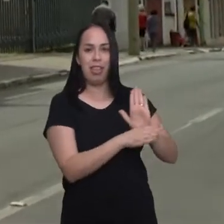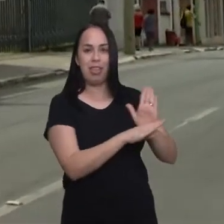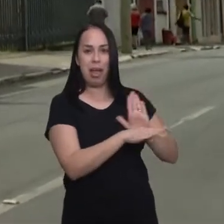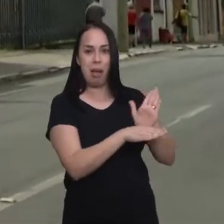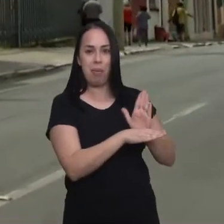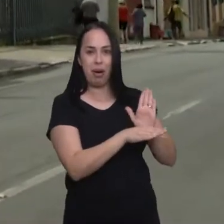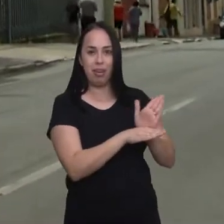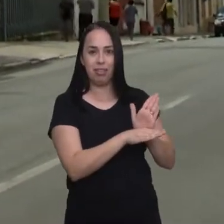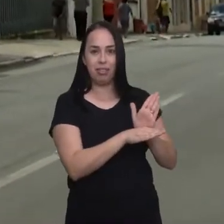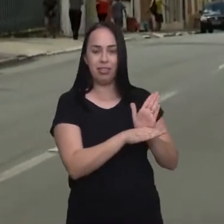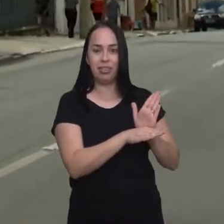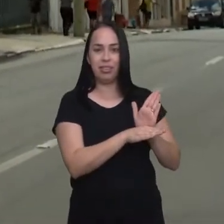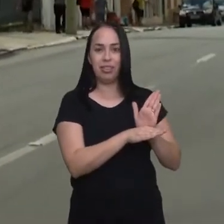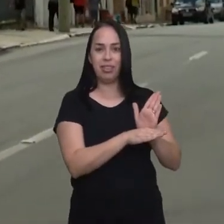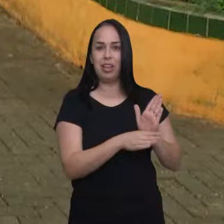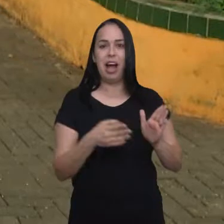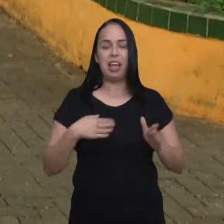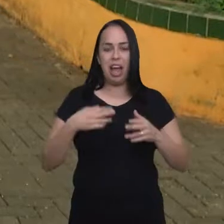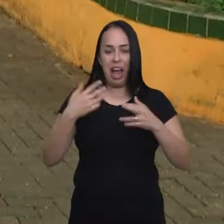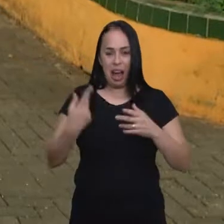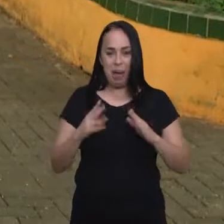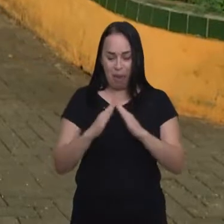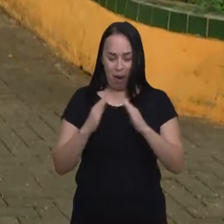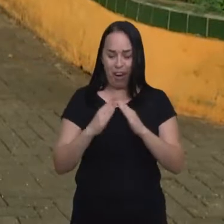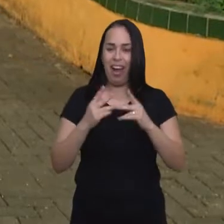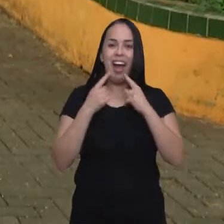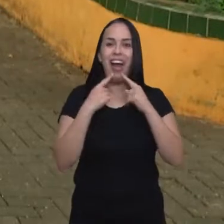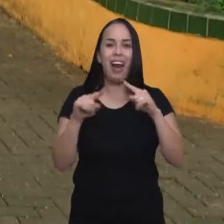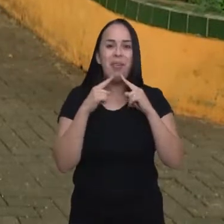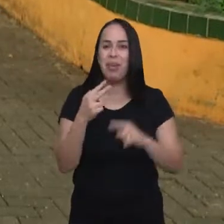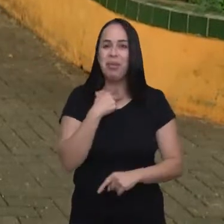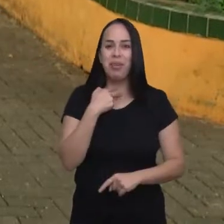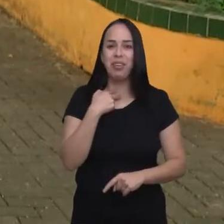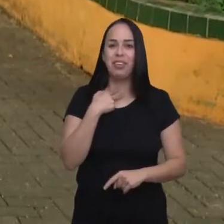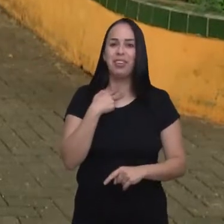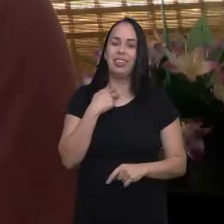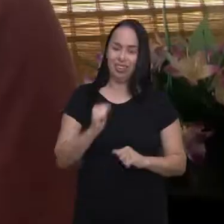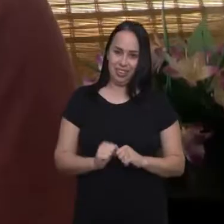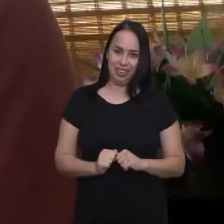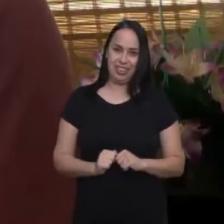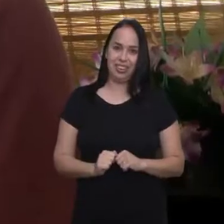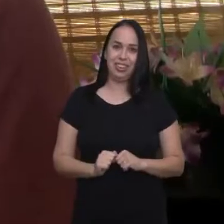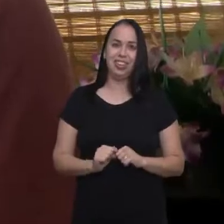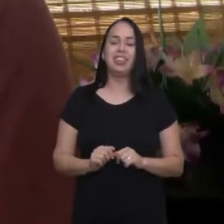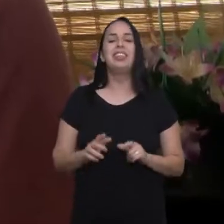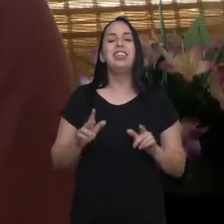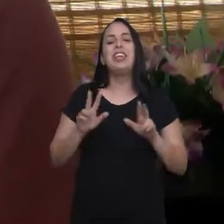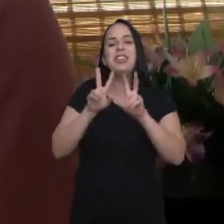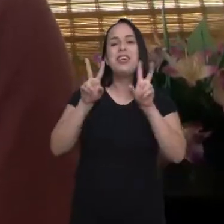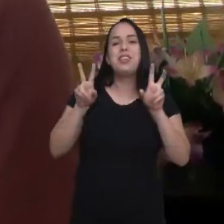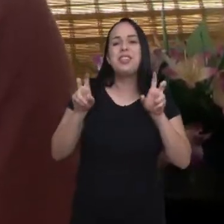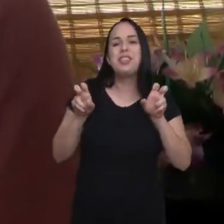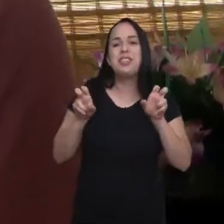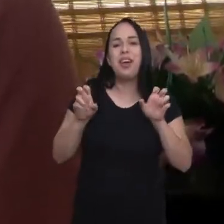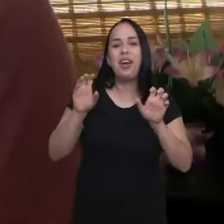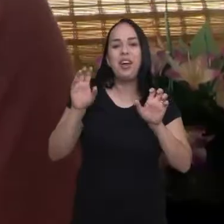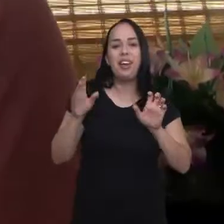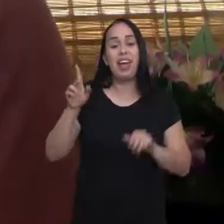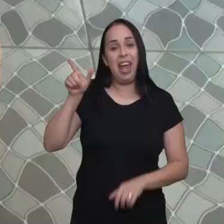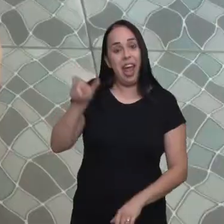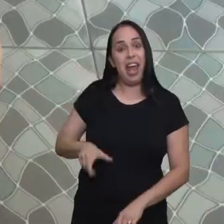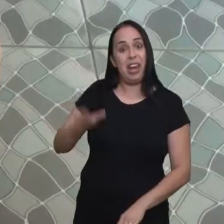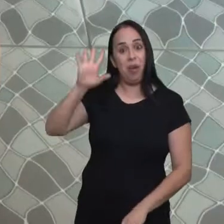Quem mora aqui não pode reclamar. É tanta coisa boa que rende muito assunto. E desses assuntos, o Moacir entende